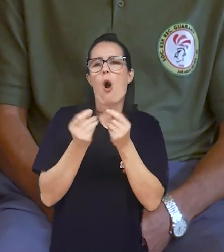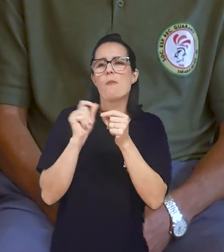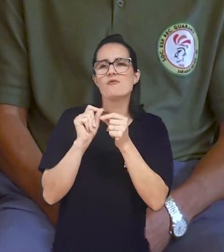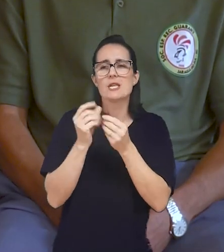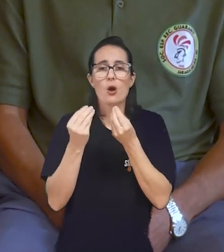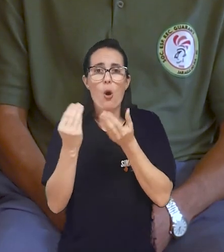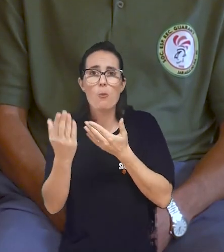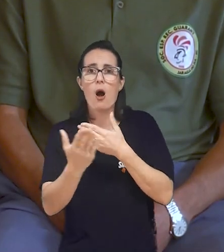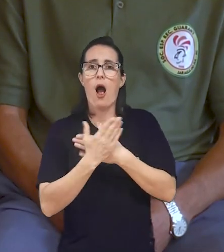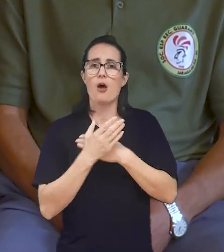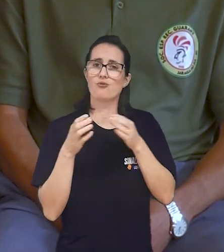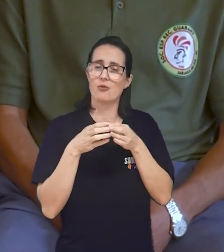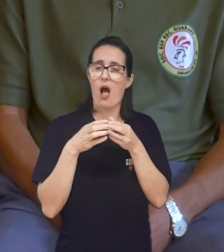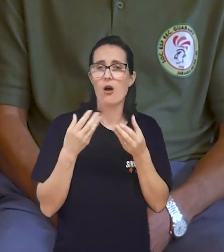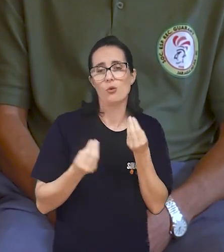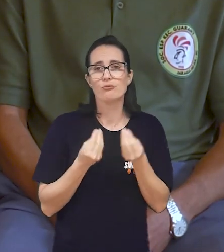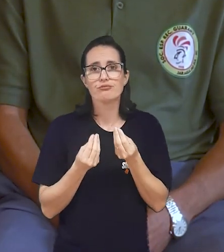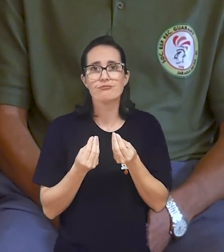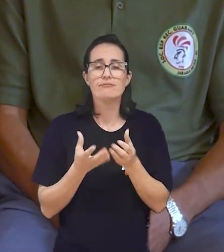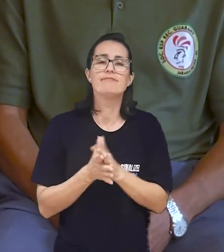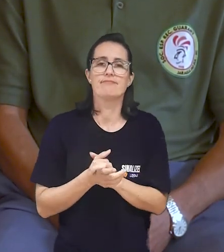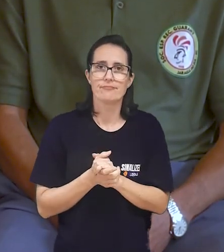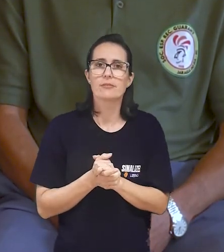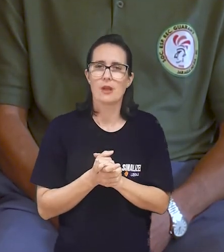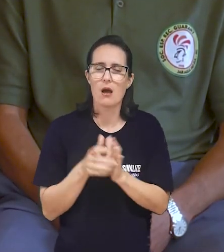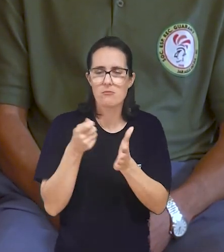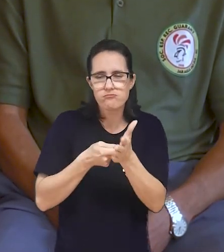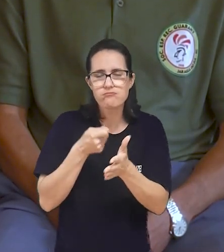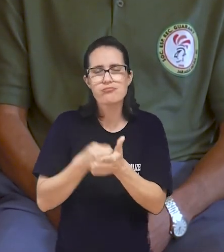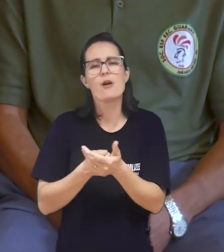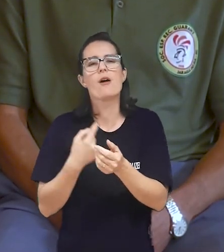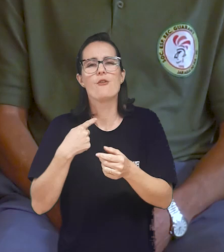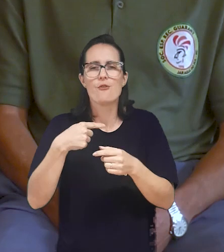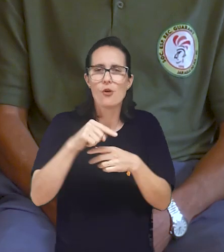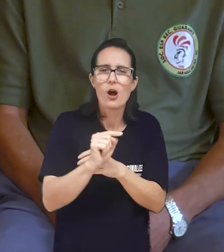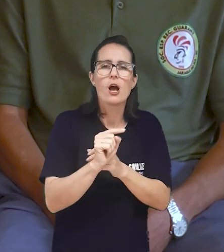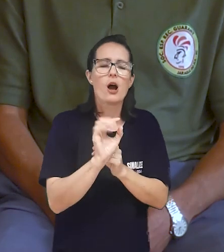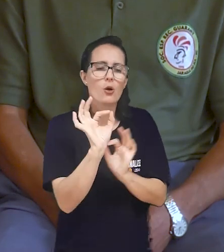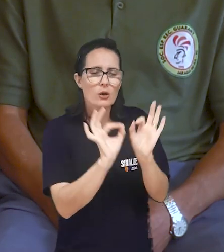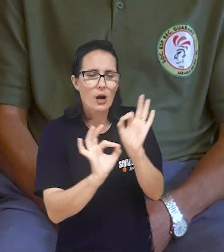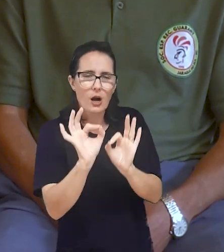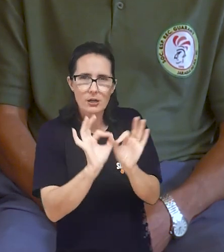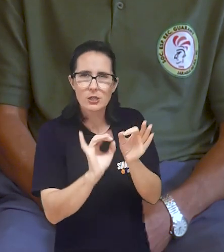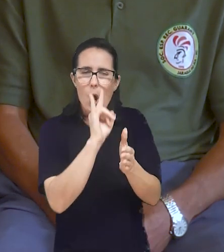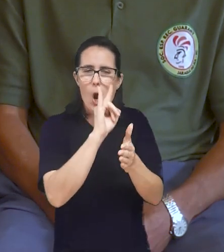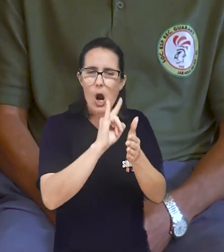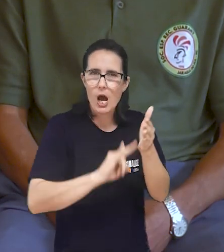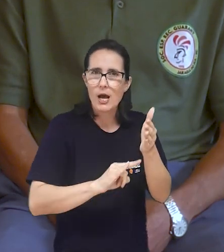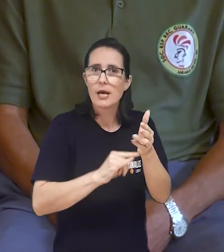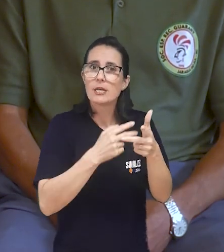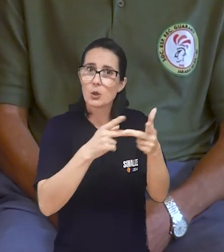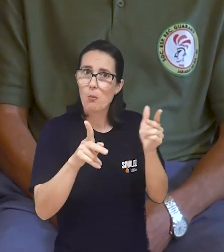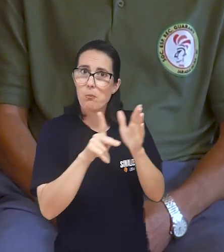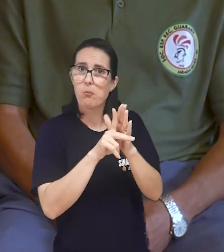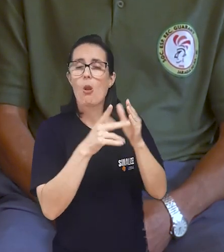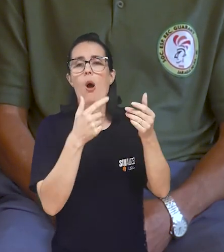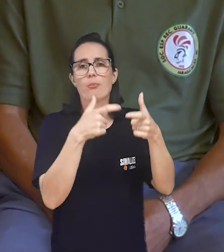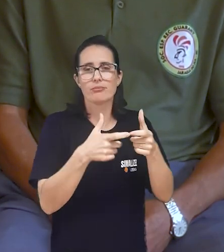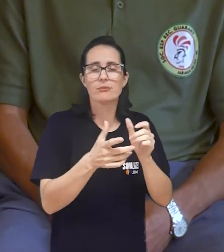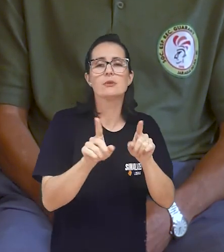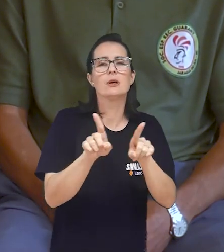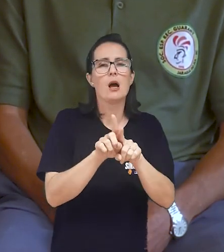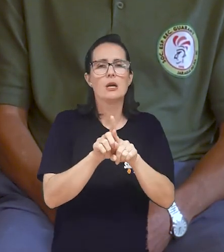que tem e o que pode ajudar a gente. Então fomos atrás da escritura da sociedade, hoje está tudo escriturado, está